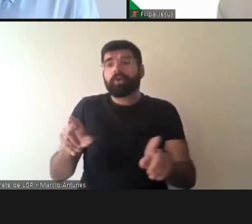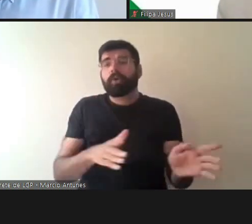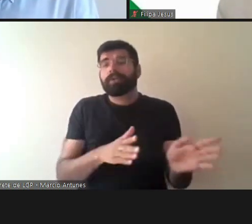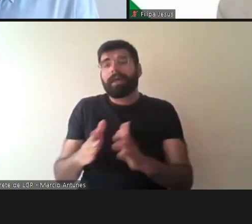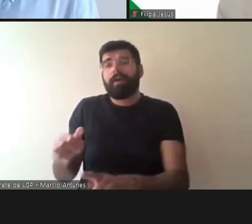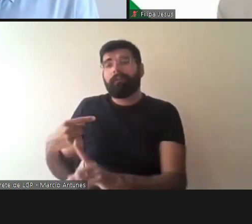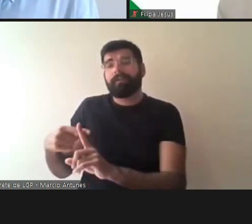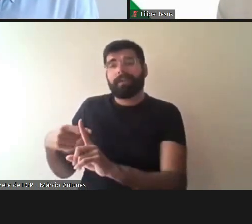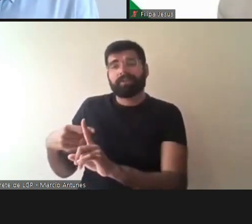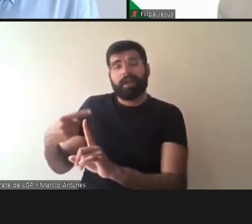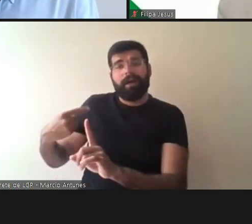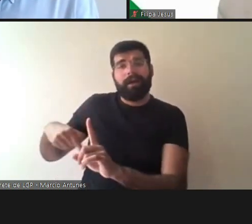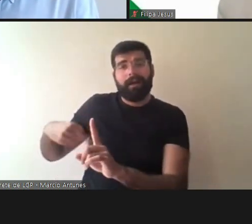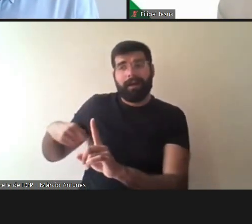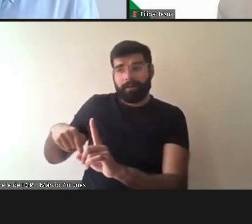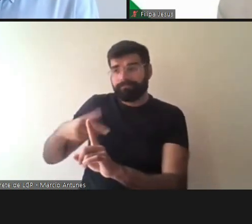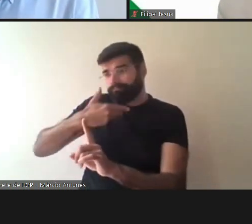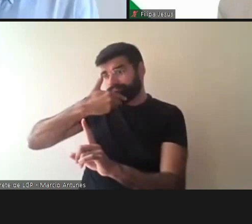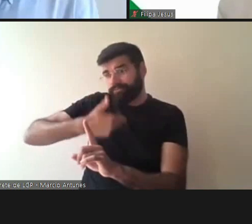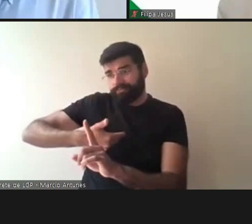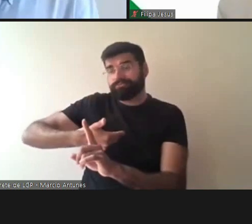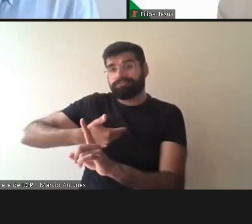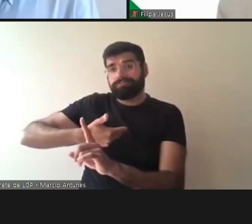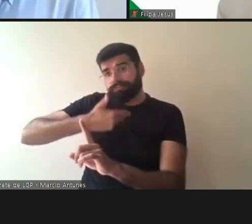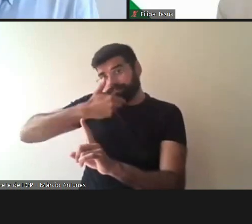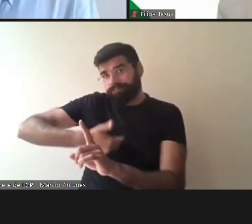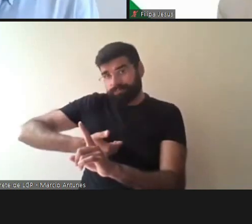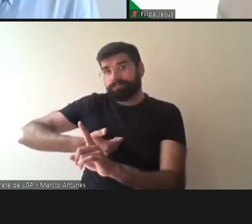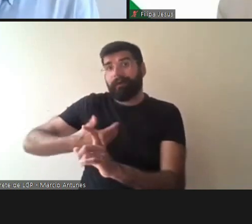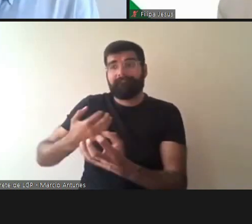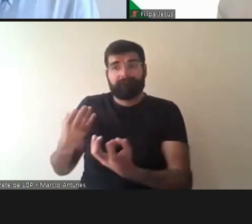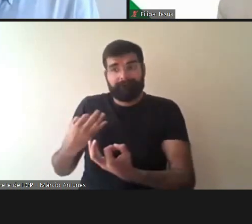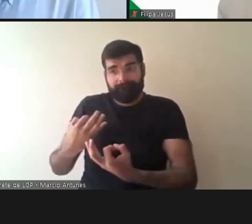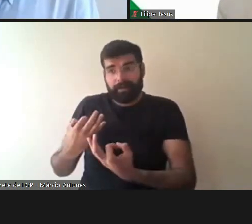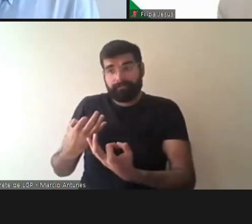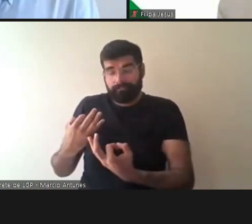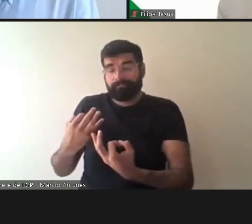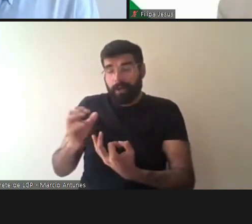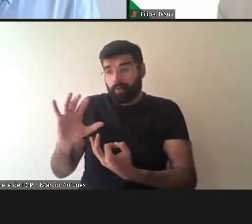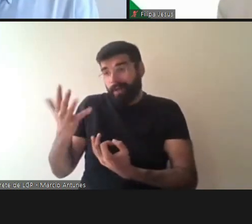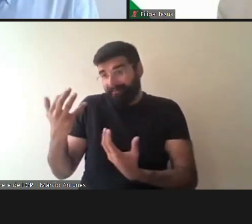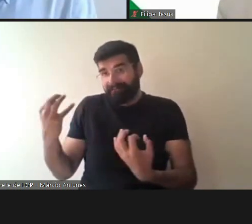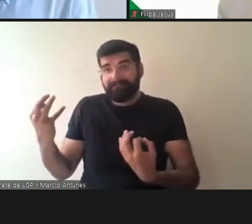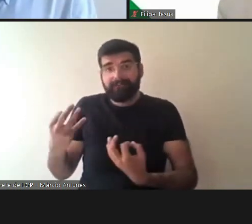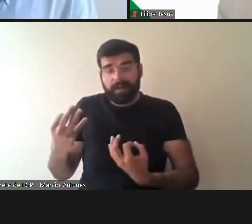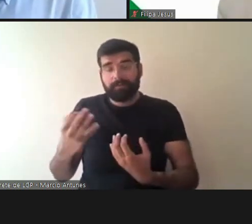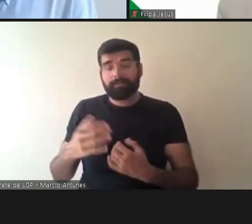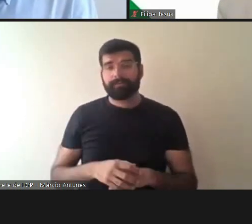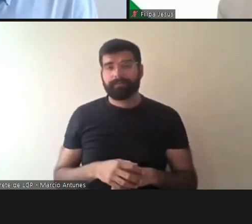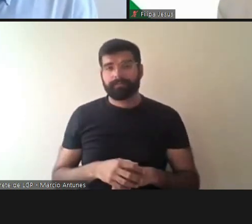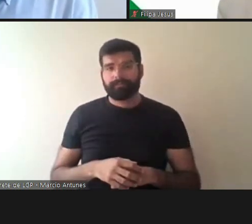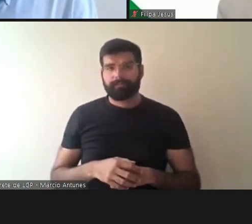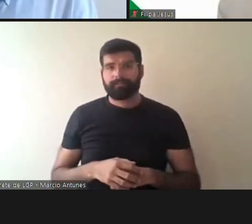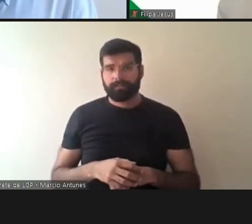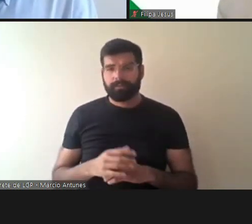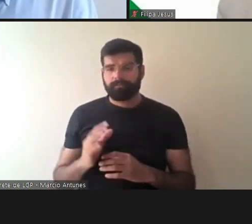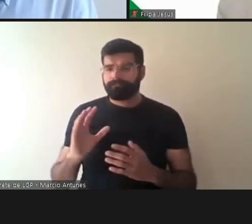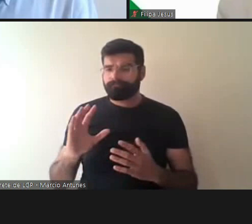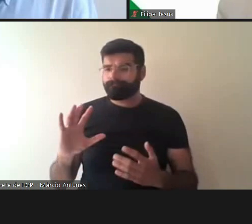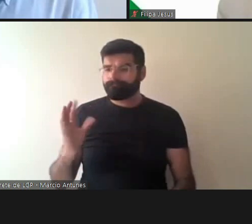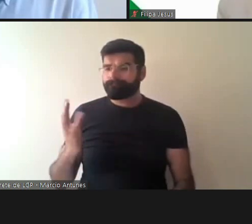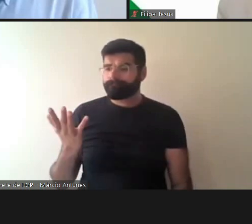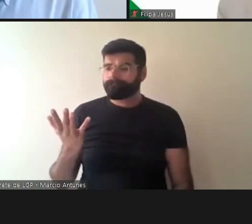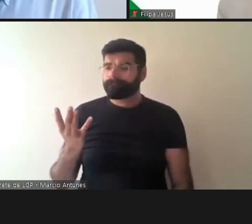vista da experiência efetiva que é realizada, havendo obviamente que ter